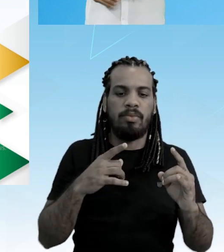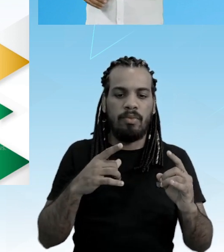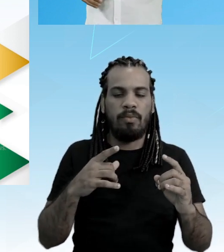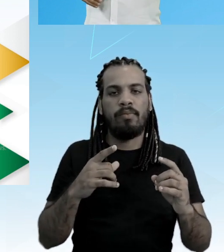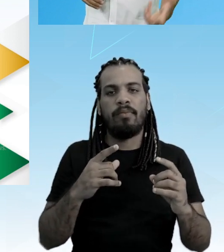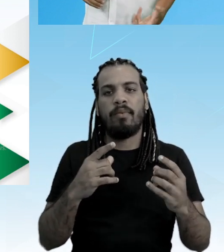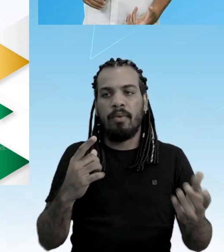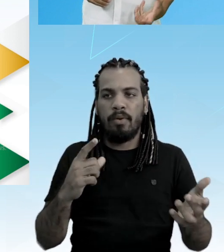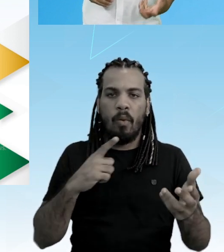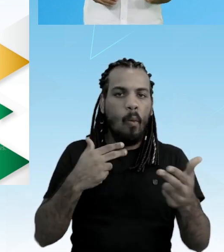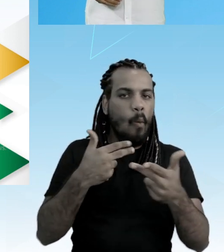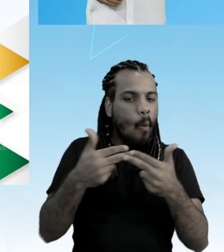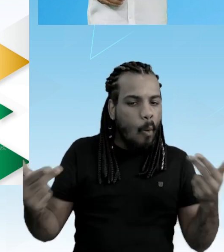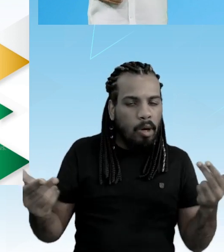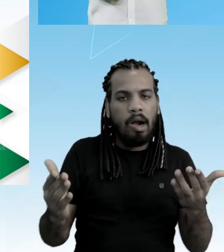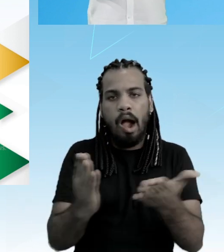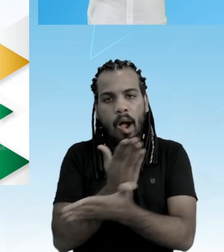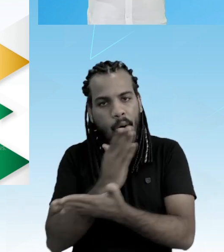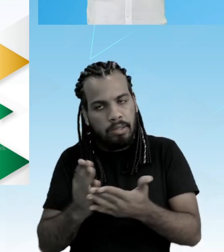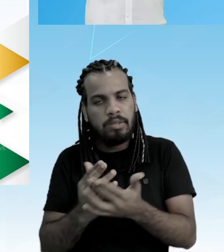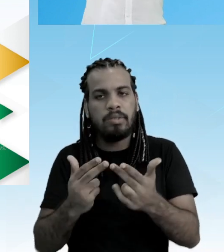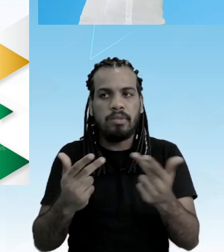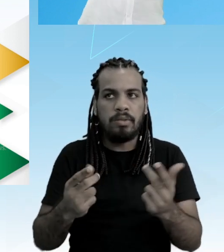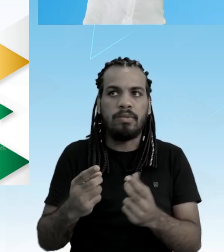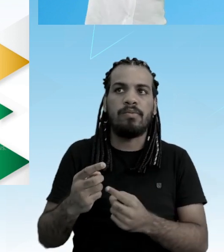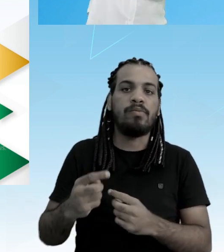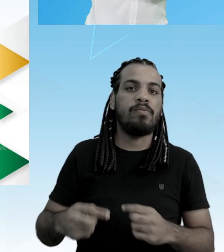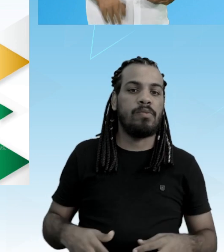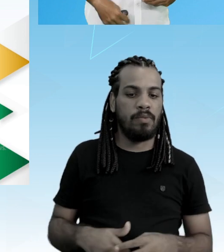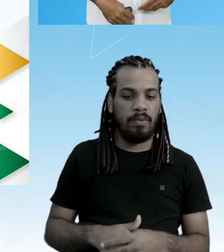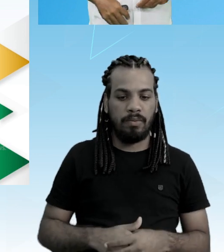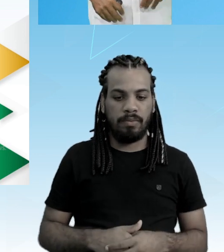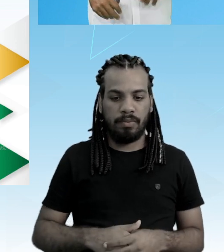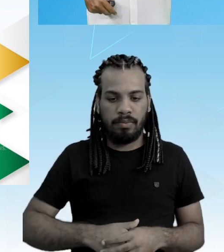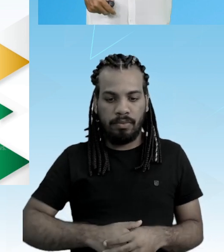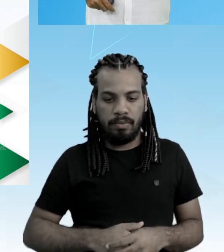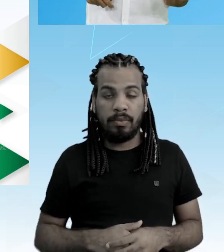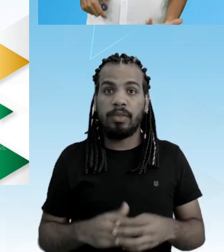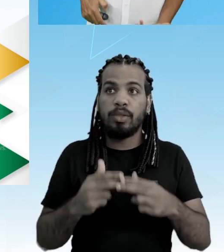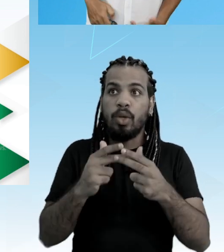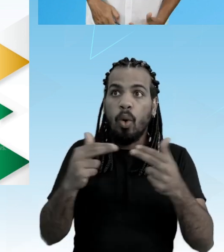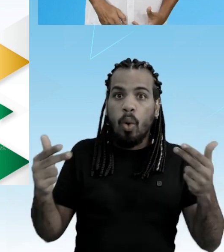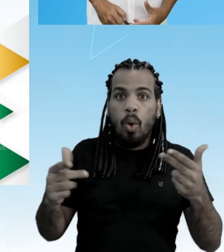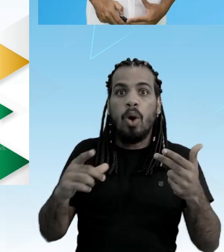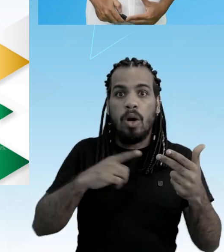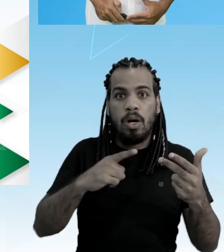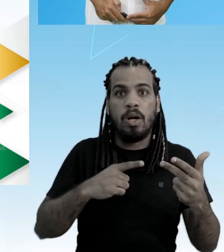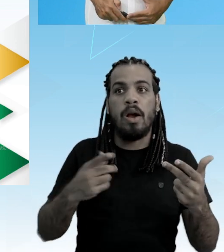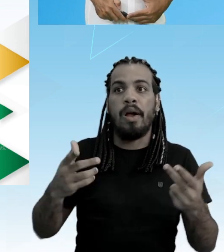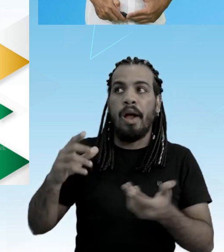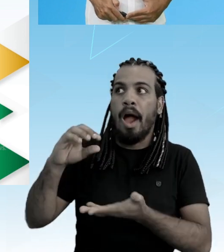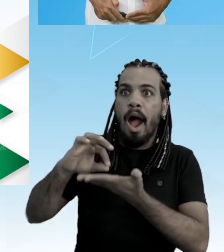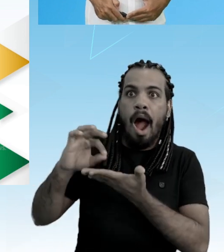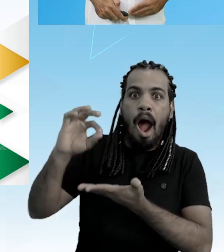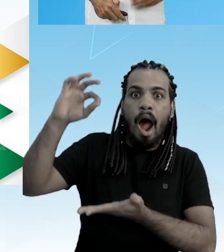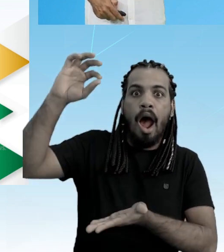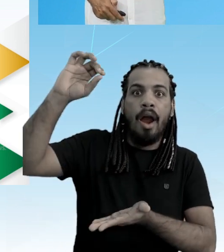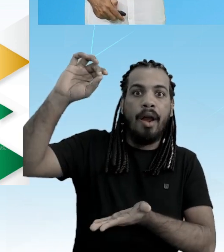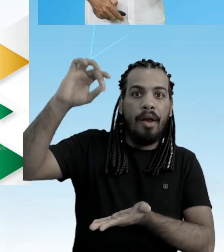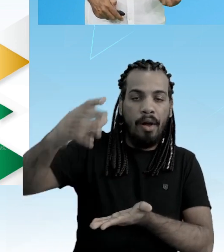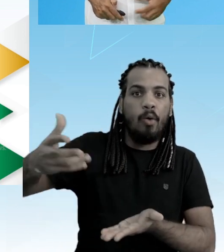alguns objetos. E esses objetos, quanto maior for a altura, maior será a velocidade que ele